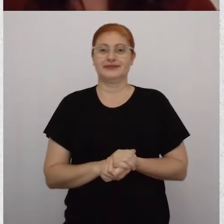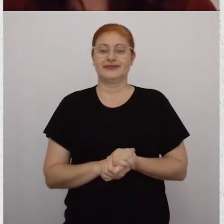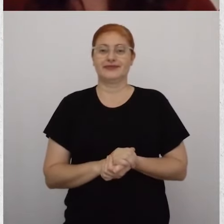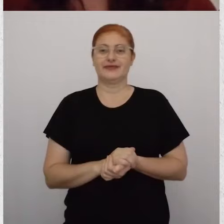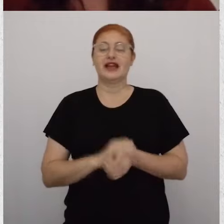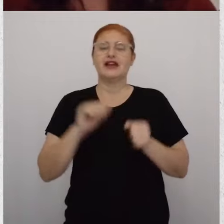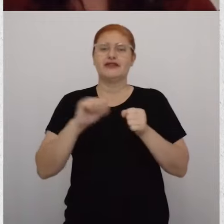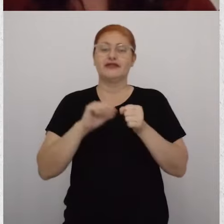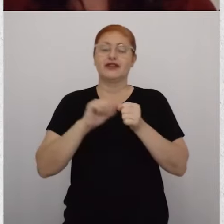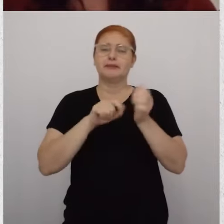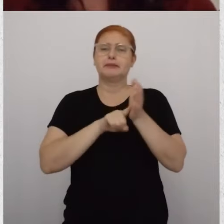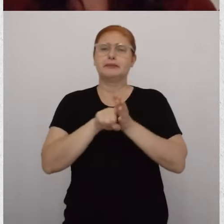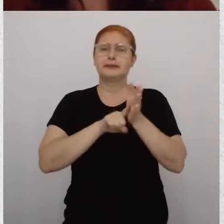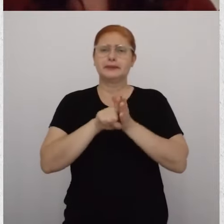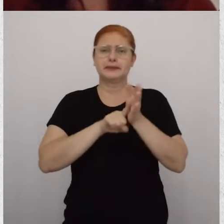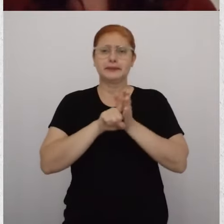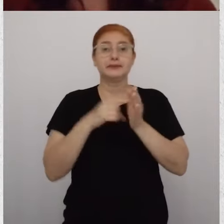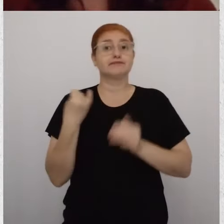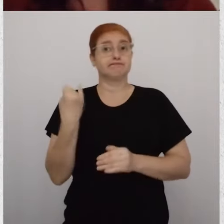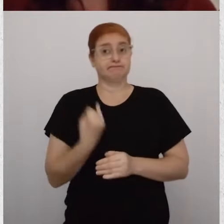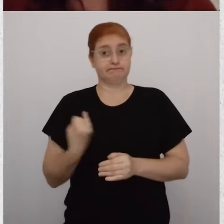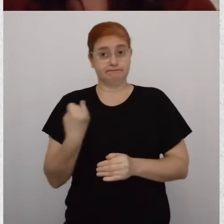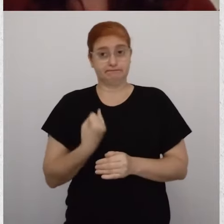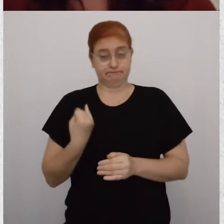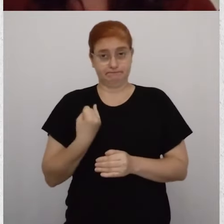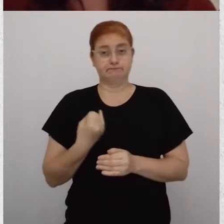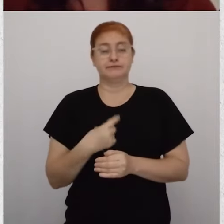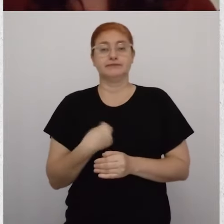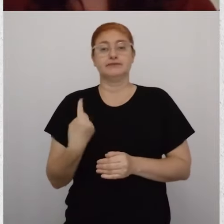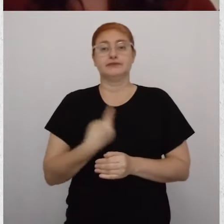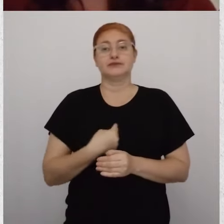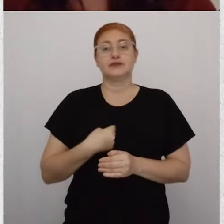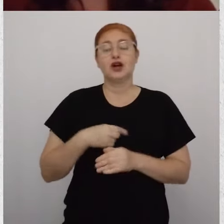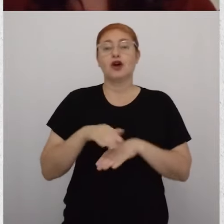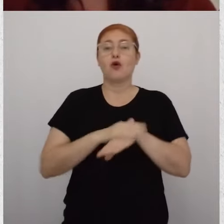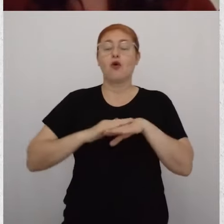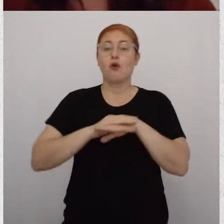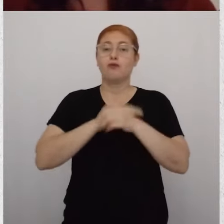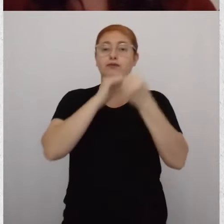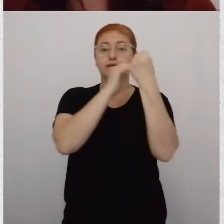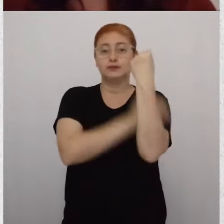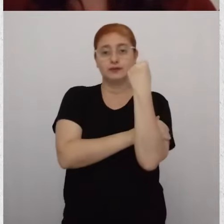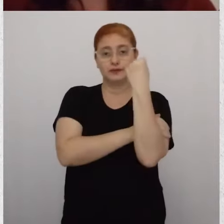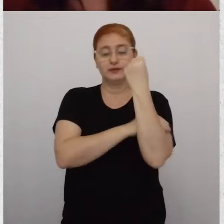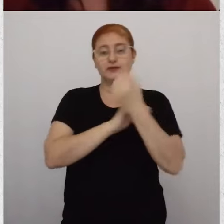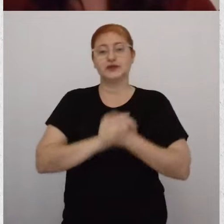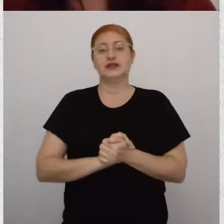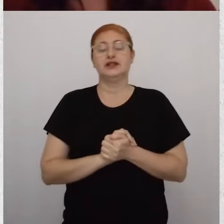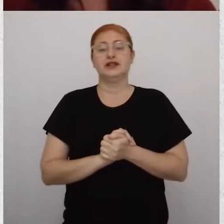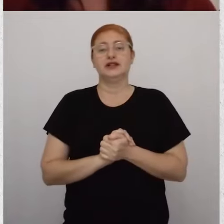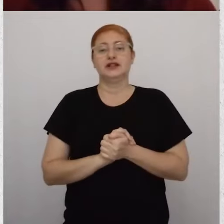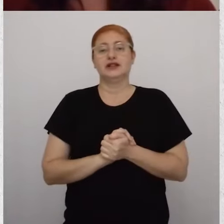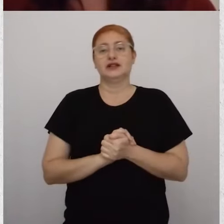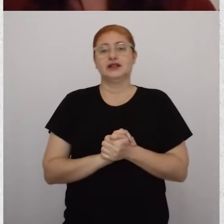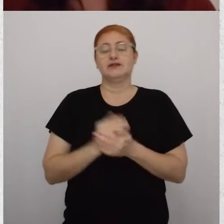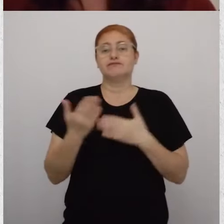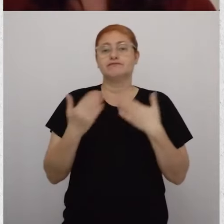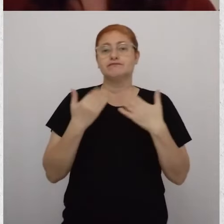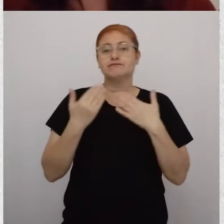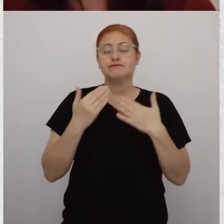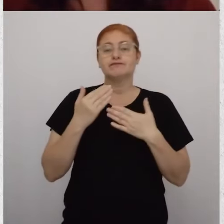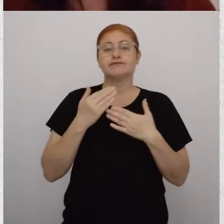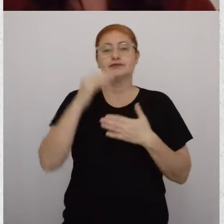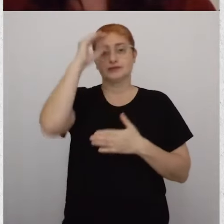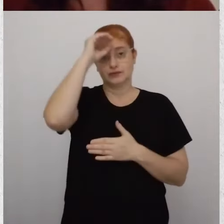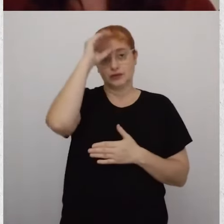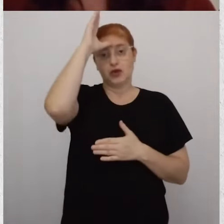ela fez essa pesquisa, isso é muito importante. E a nossa prosa feminista é uma conversa assim sobre